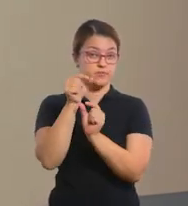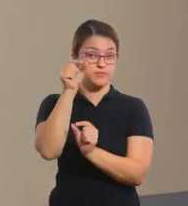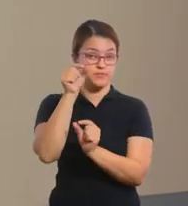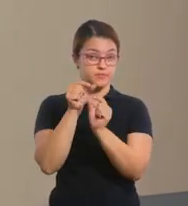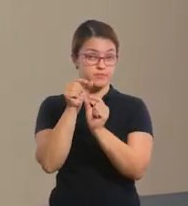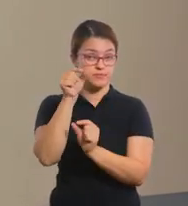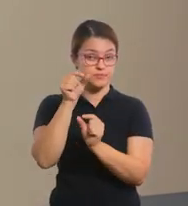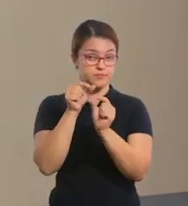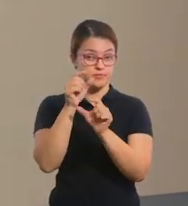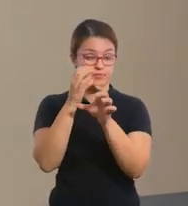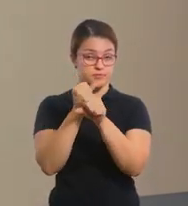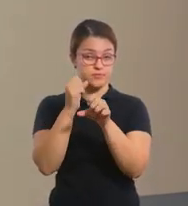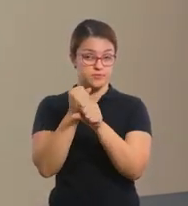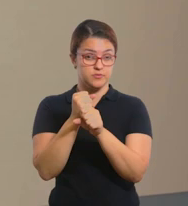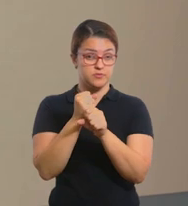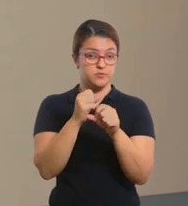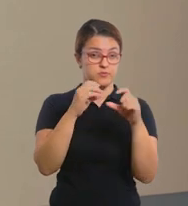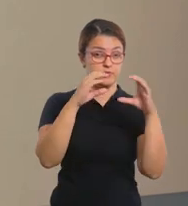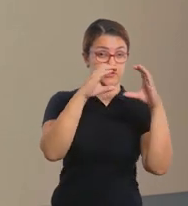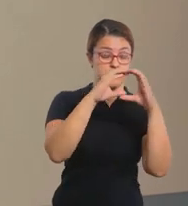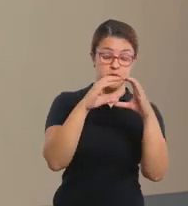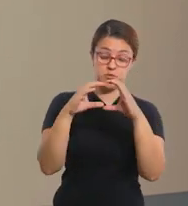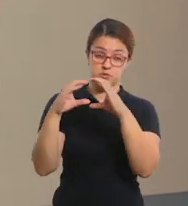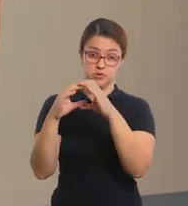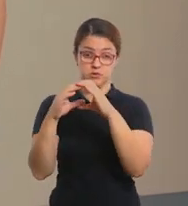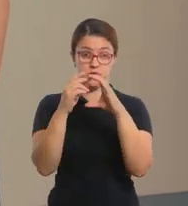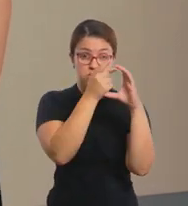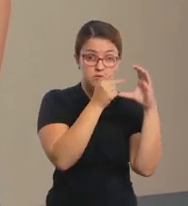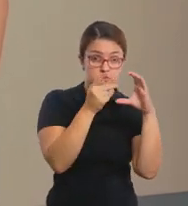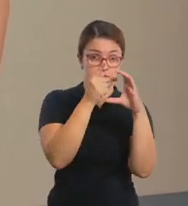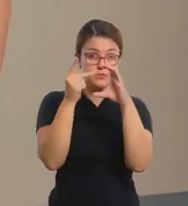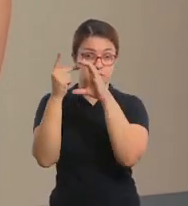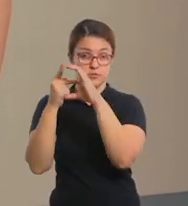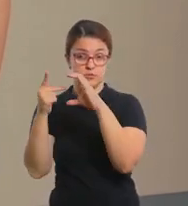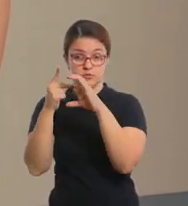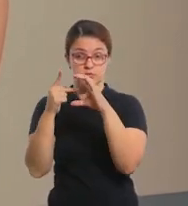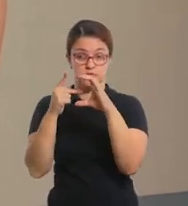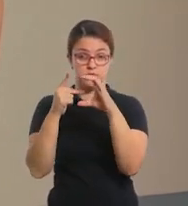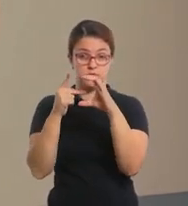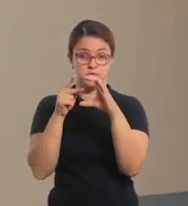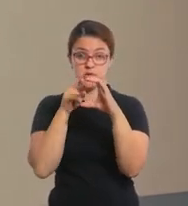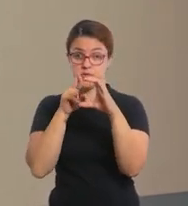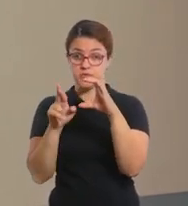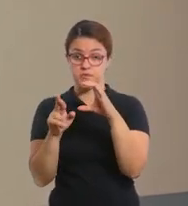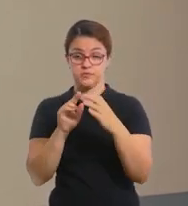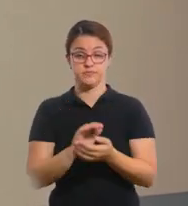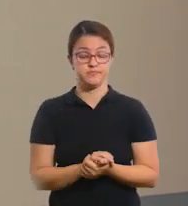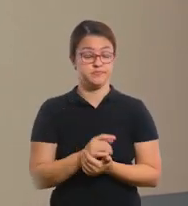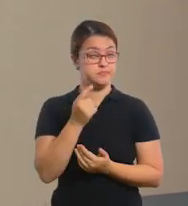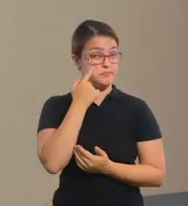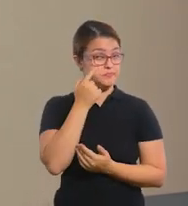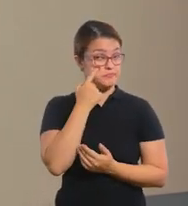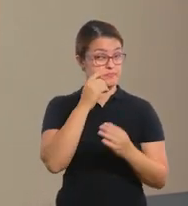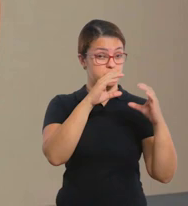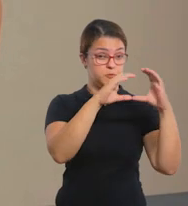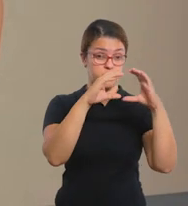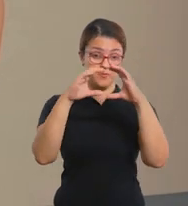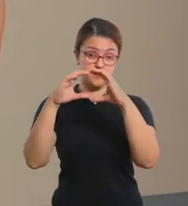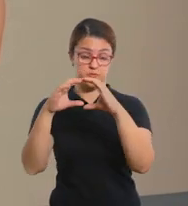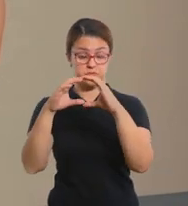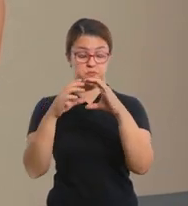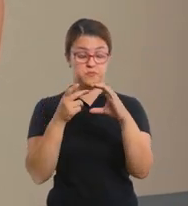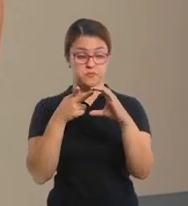total desenhos palitos no dentro dos círculos e complete as sentenças a primeira